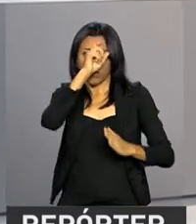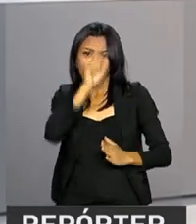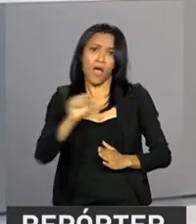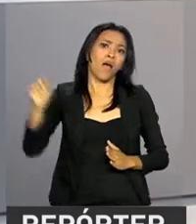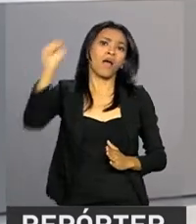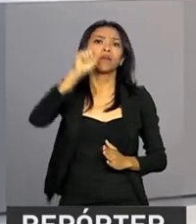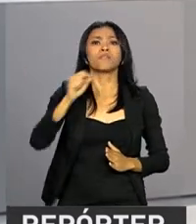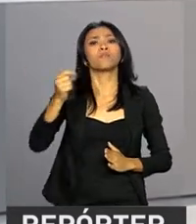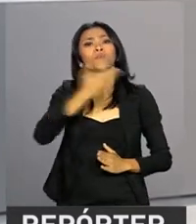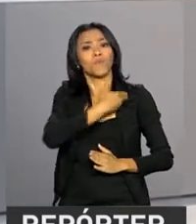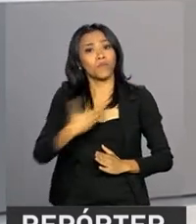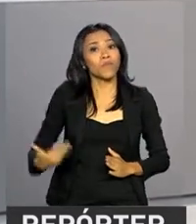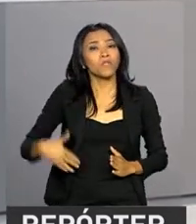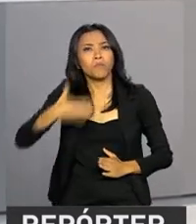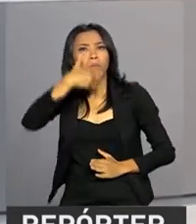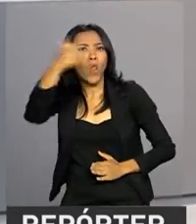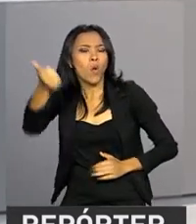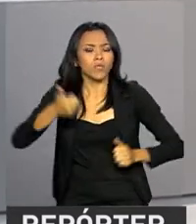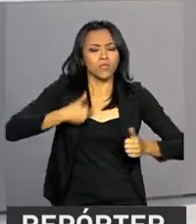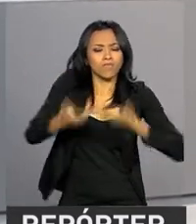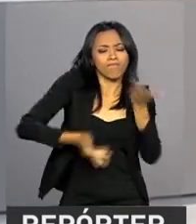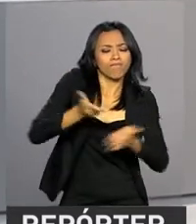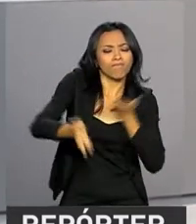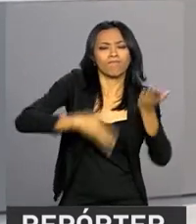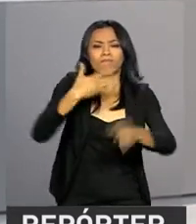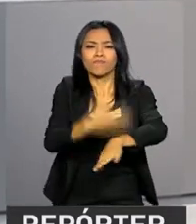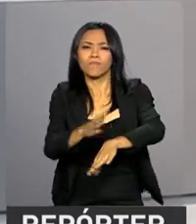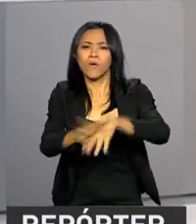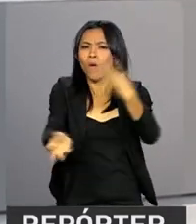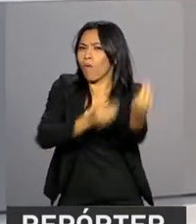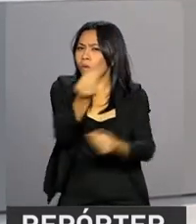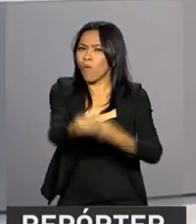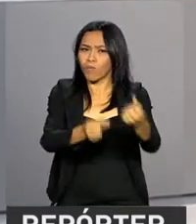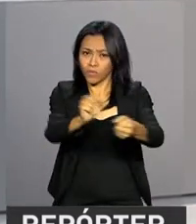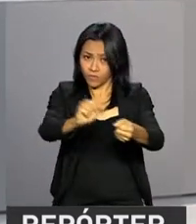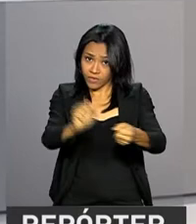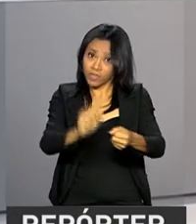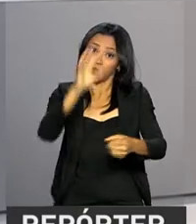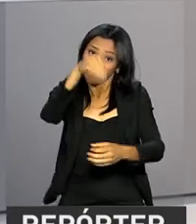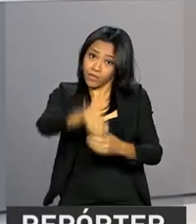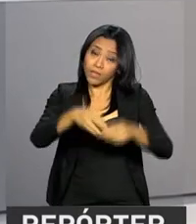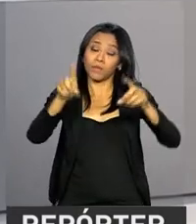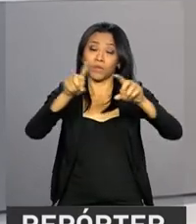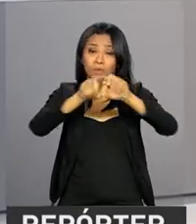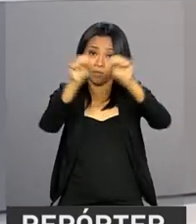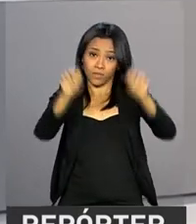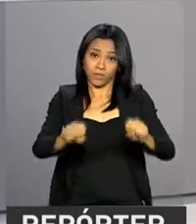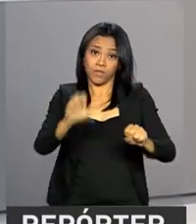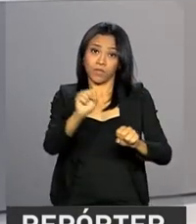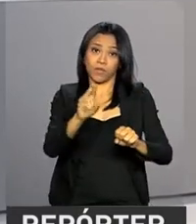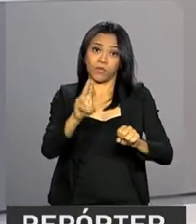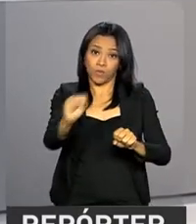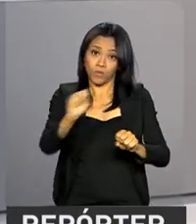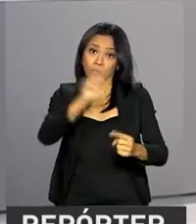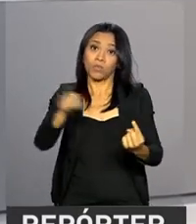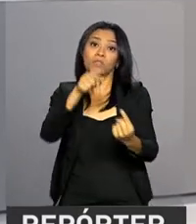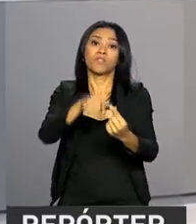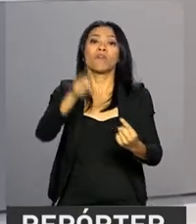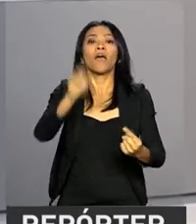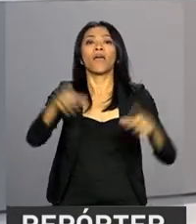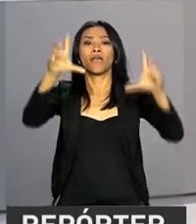práticas para o cuidado da segurança do paciente nos hospitais do Sistema Único de Saúde, o SUS. Além disso, a meta é reduzir